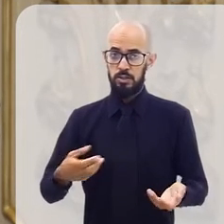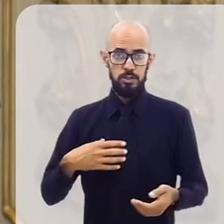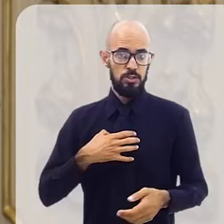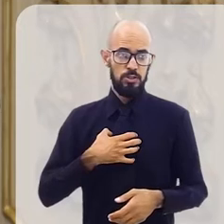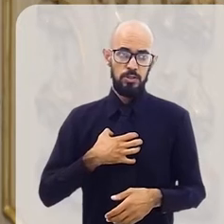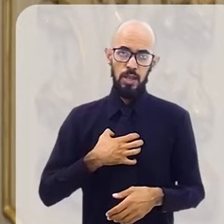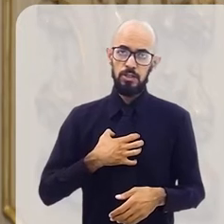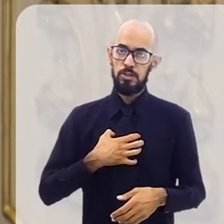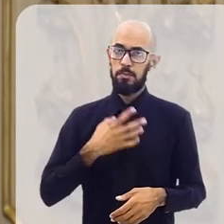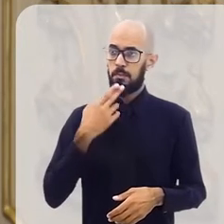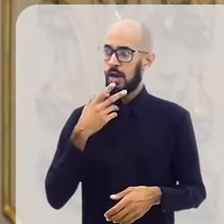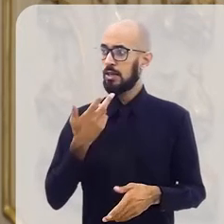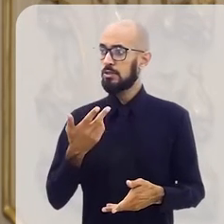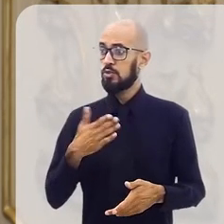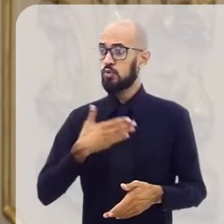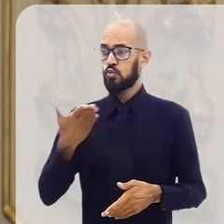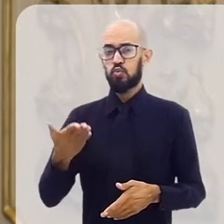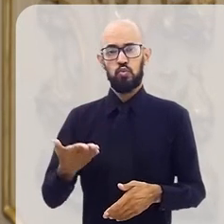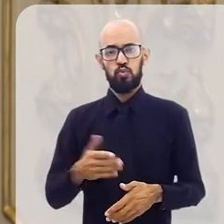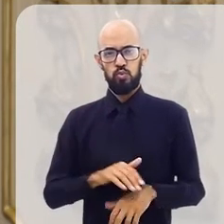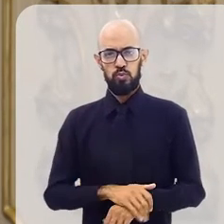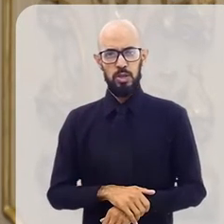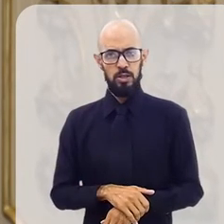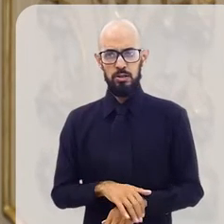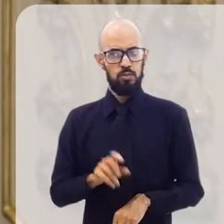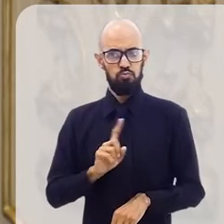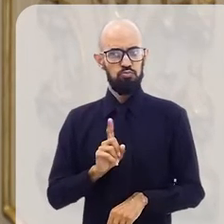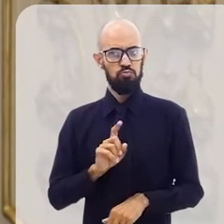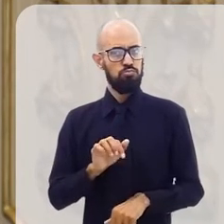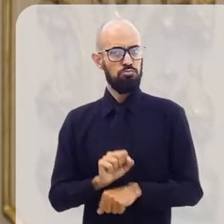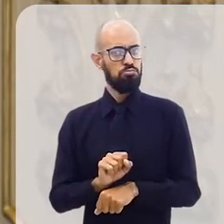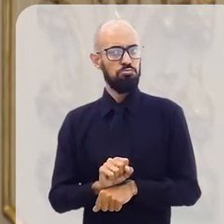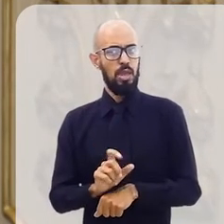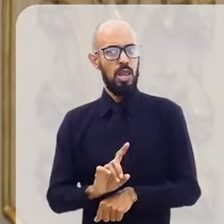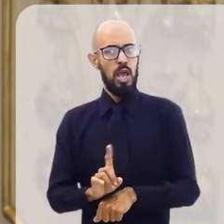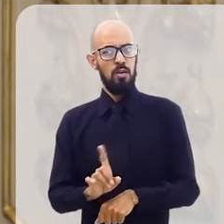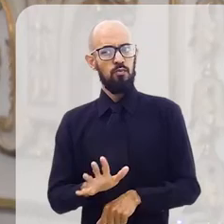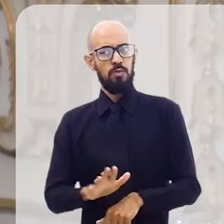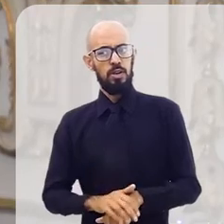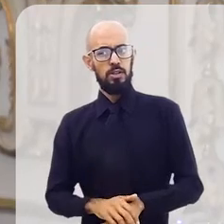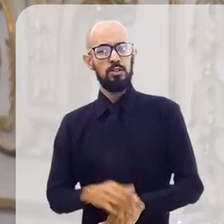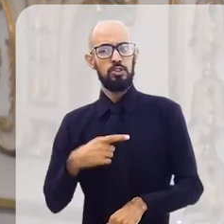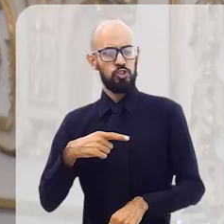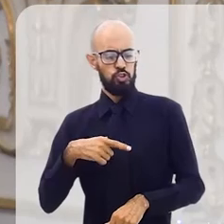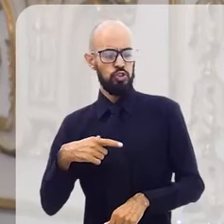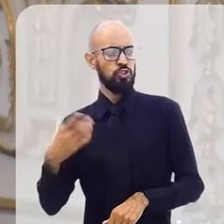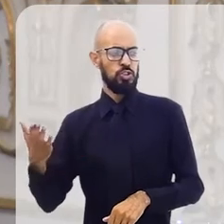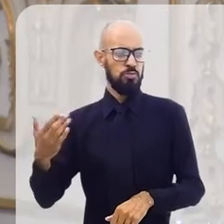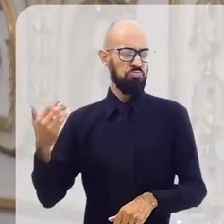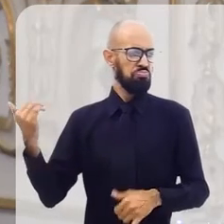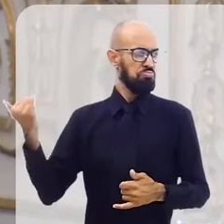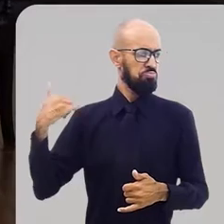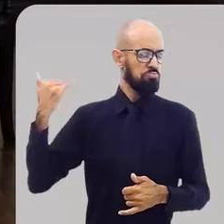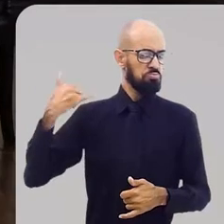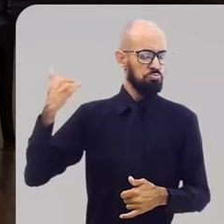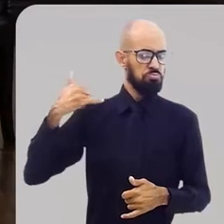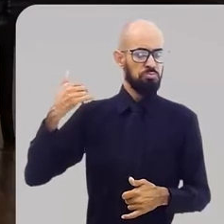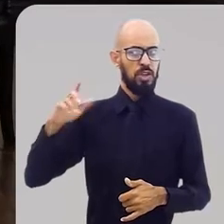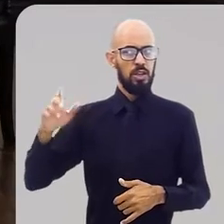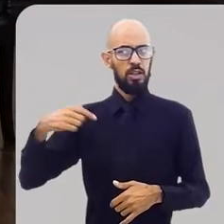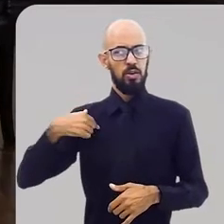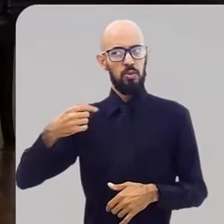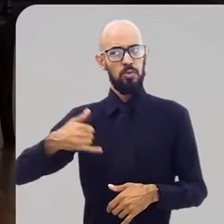chão se perde né no sentido do que não esperava Léo é embora comentários aqui acolá